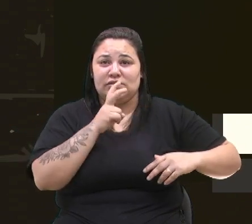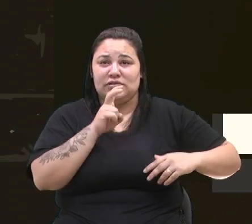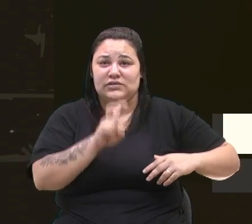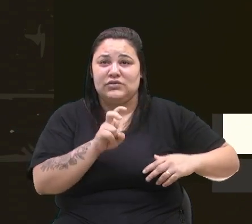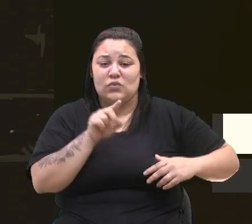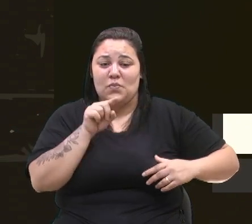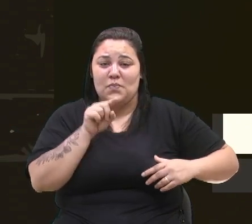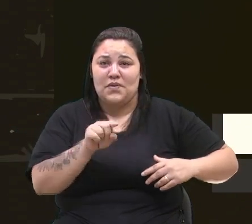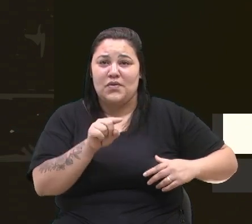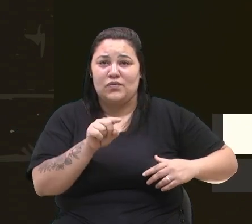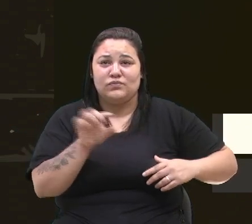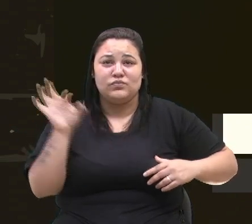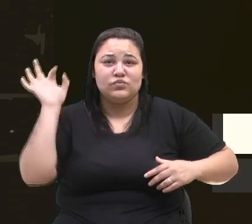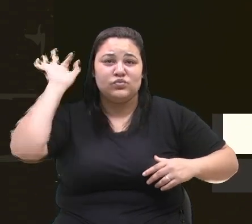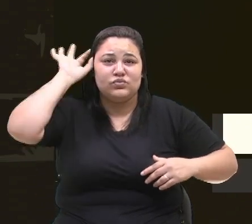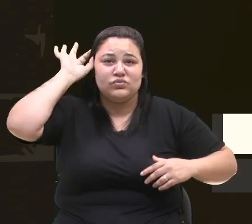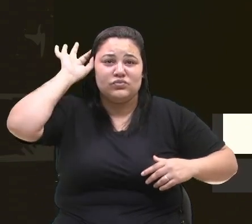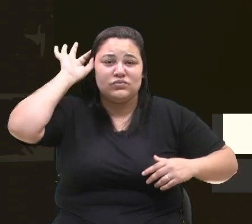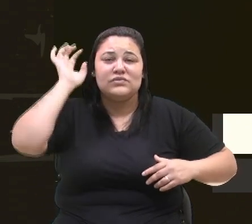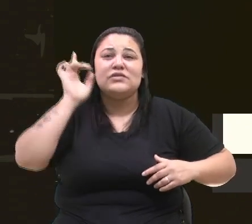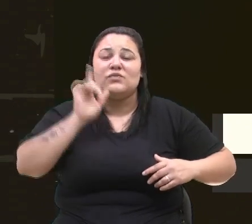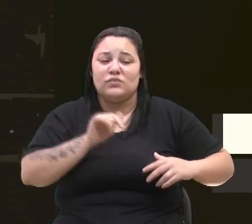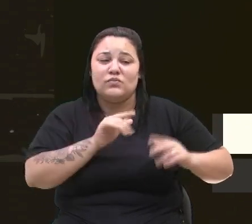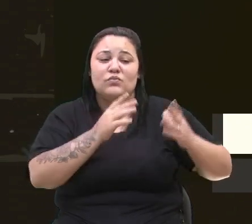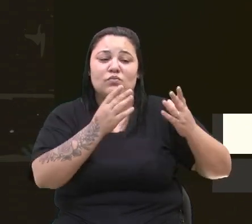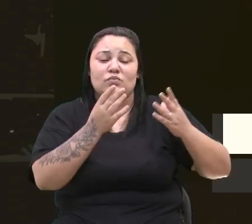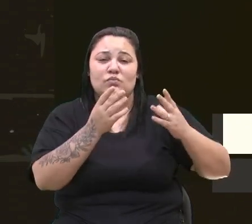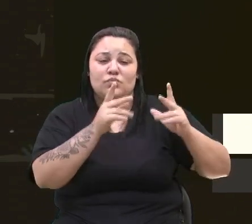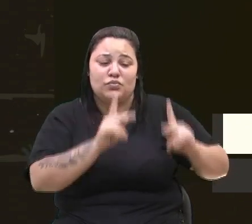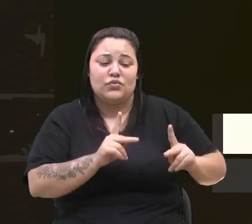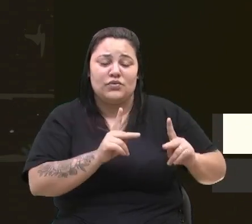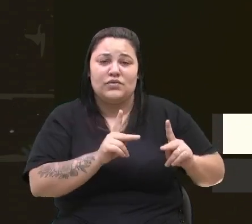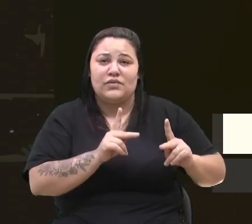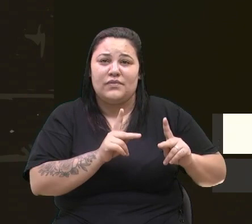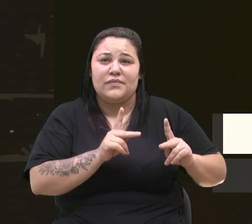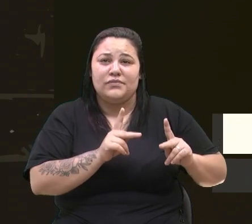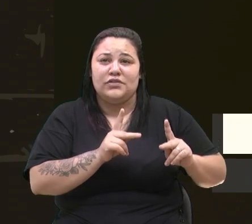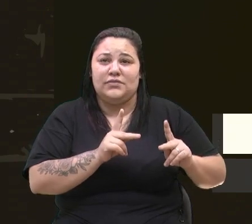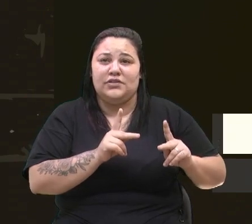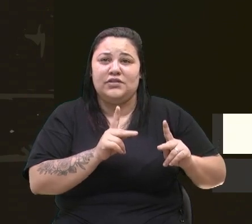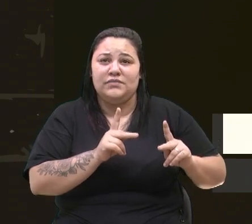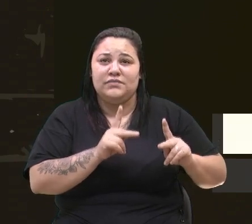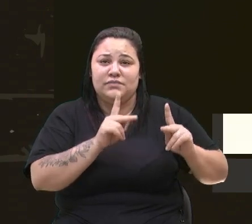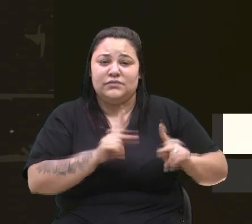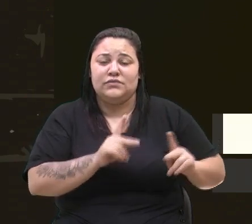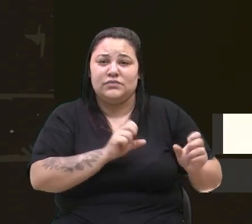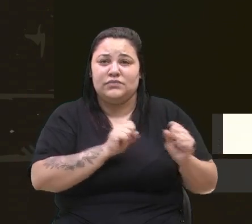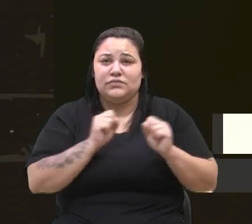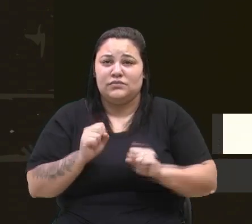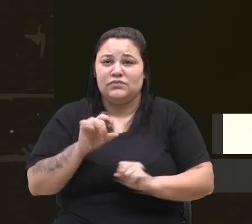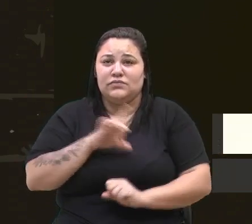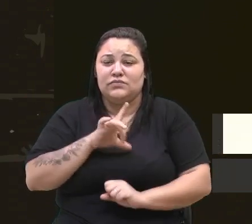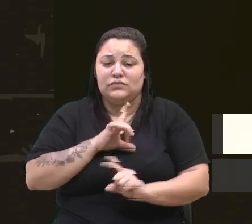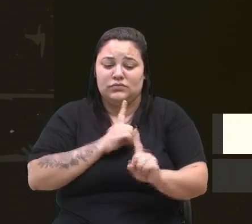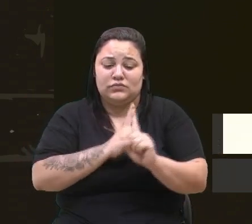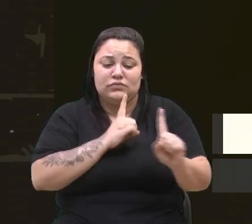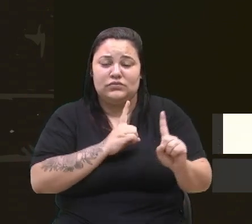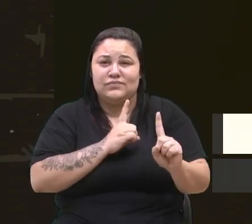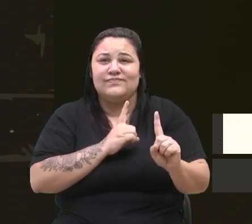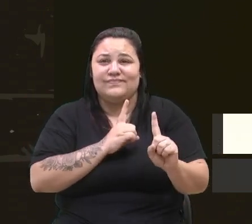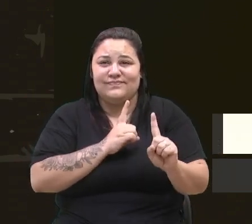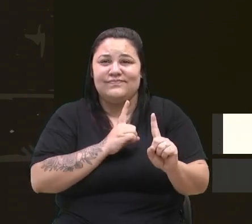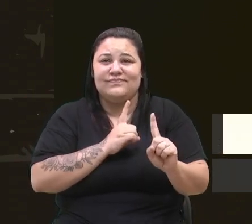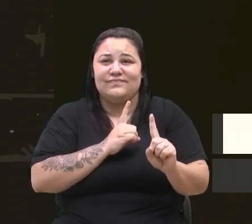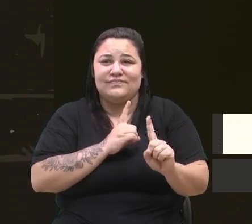esse aparelho. Então, são pouquíssimas pessoas que poderão ter e usar esse aparelho. Porque